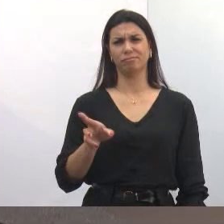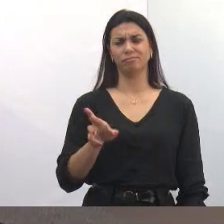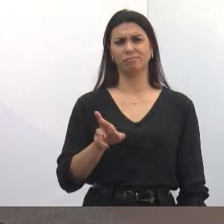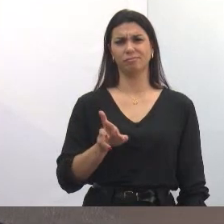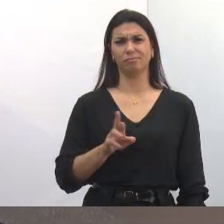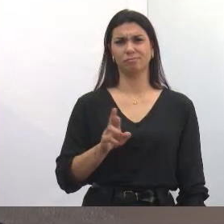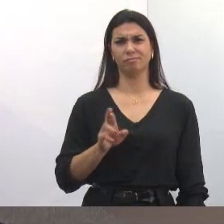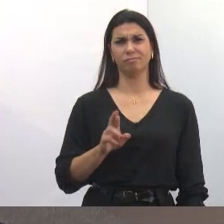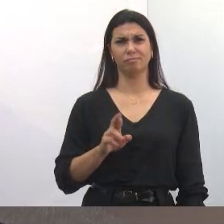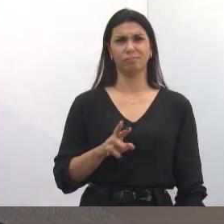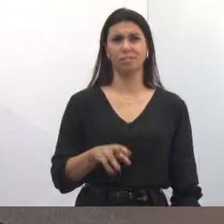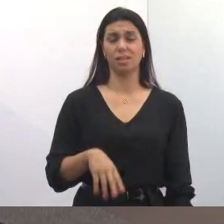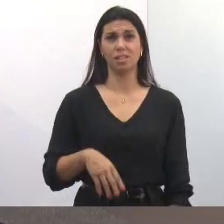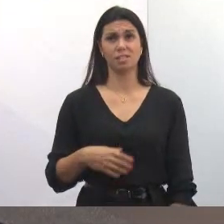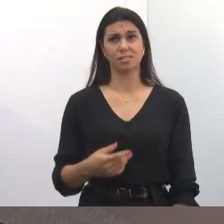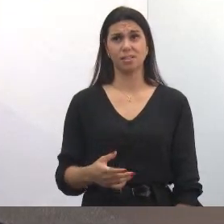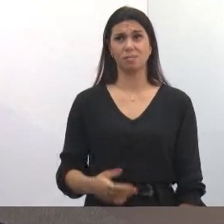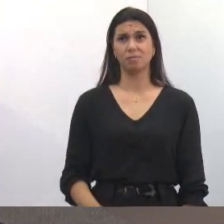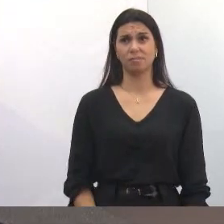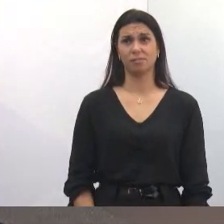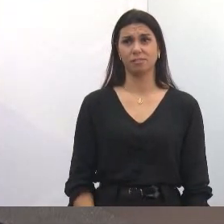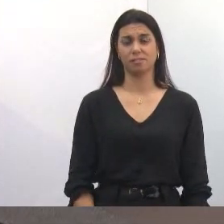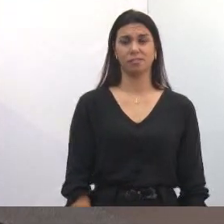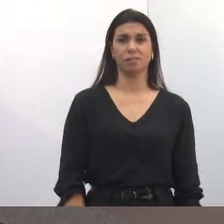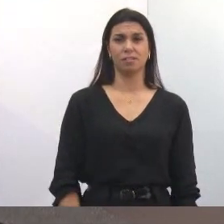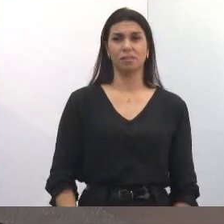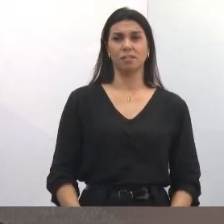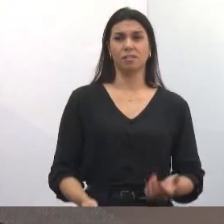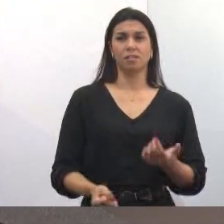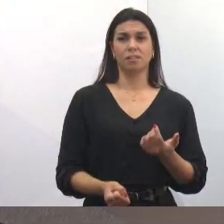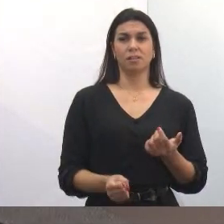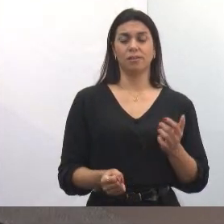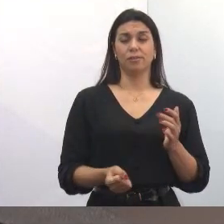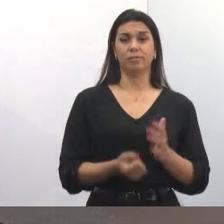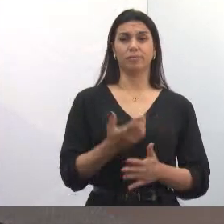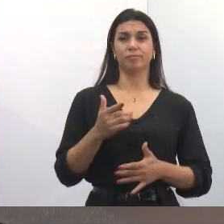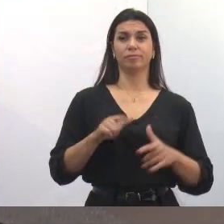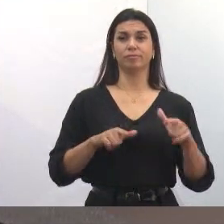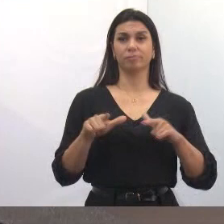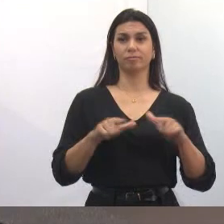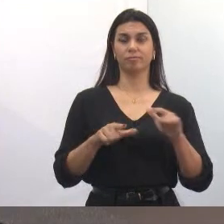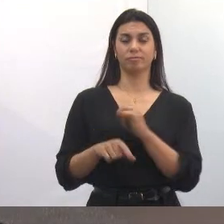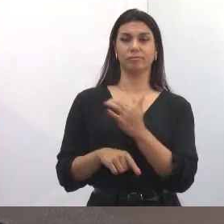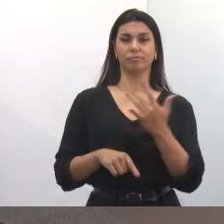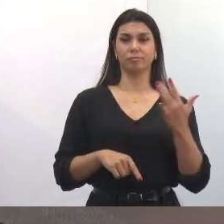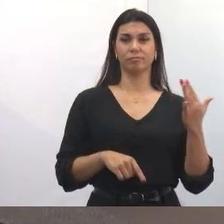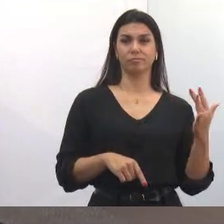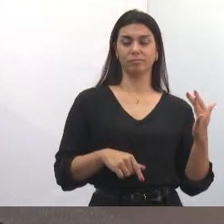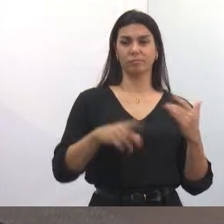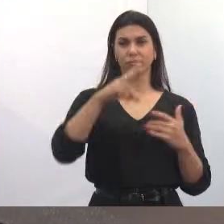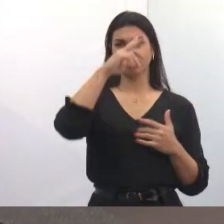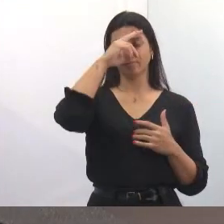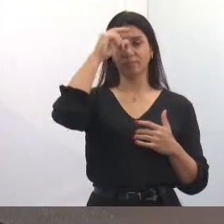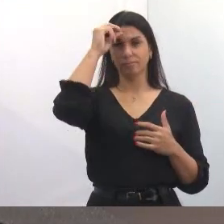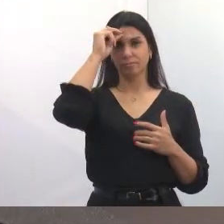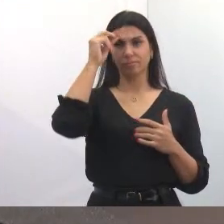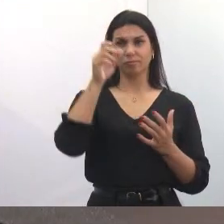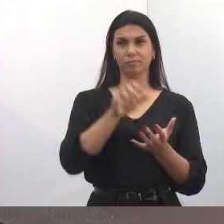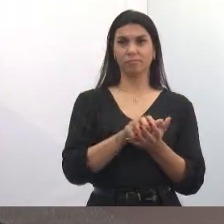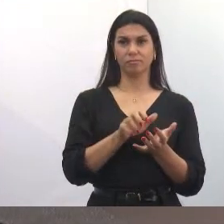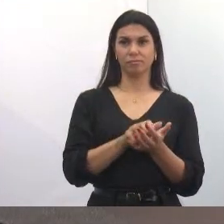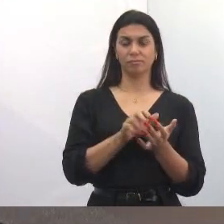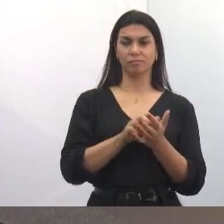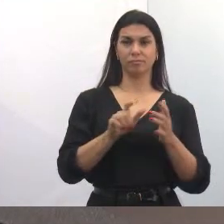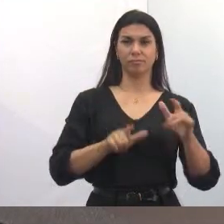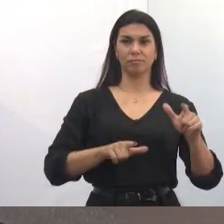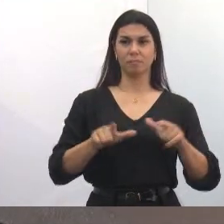R$ 2.481.077. Quais serviços estão contemplados entre concessionária ambiental e Prefeitura de Jacareí, favor licitar? Os